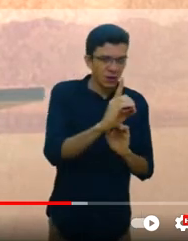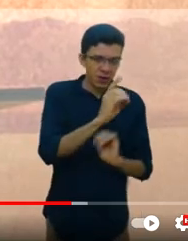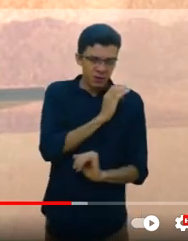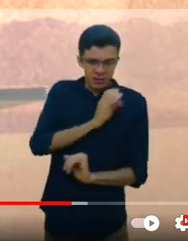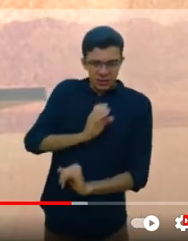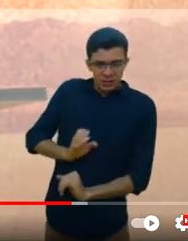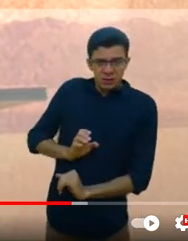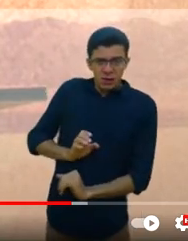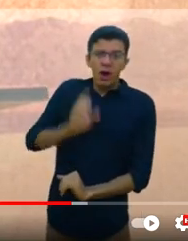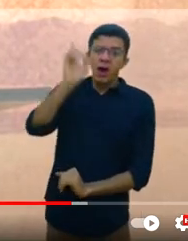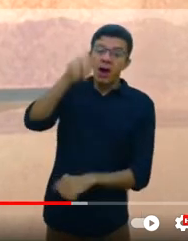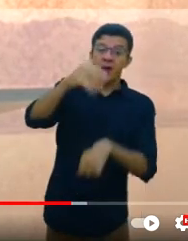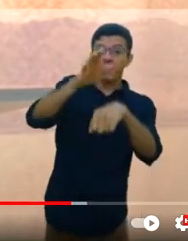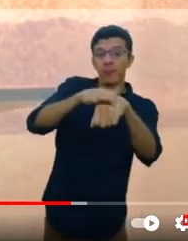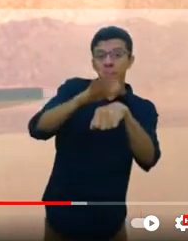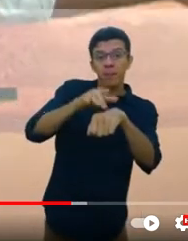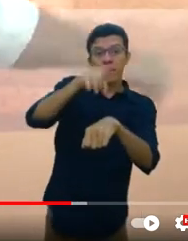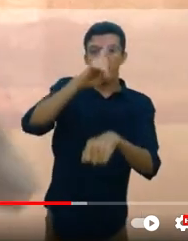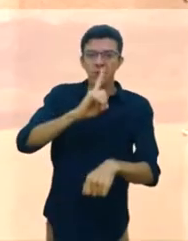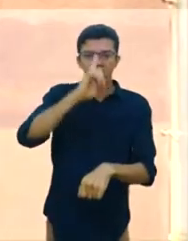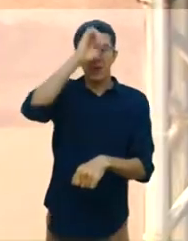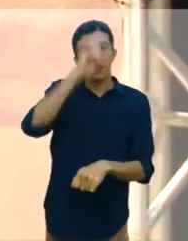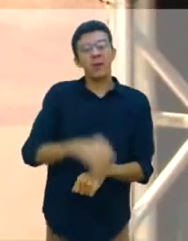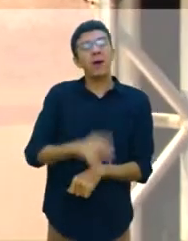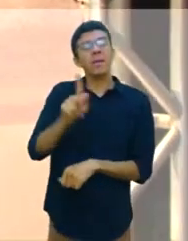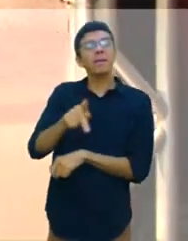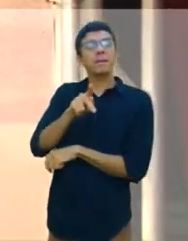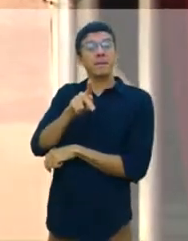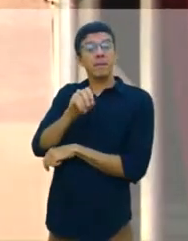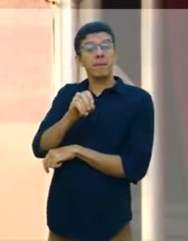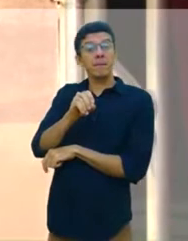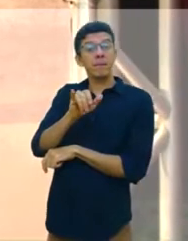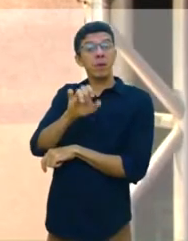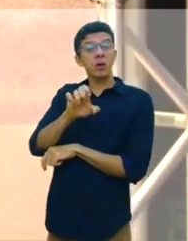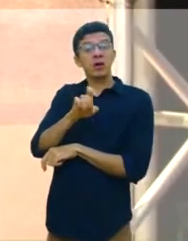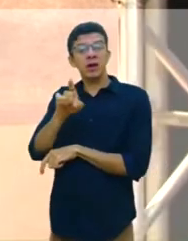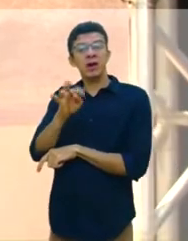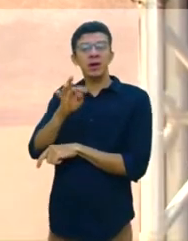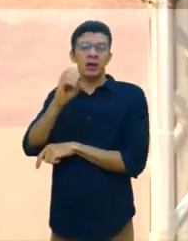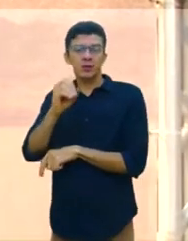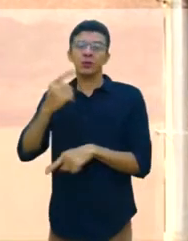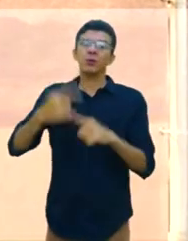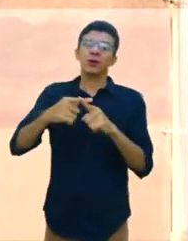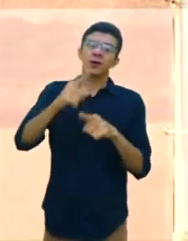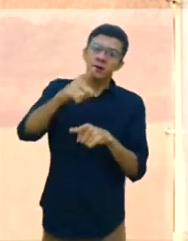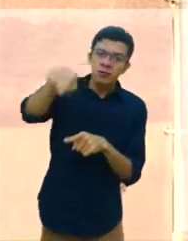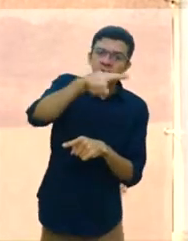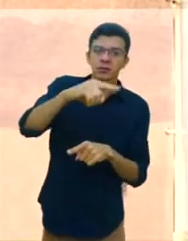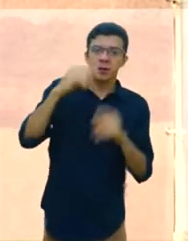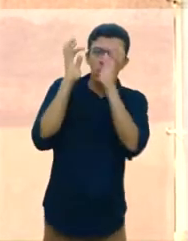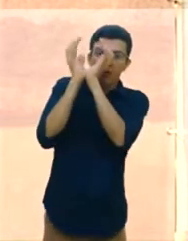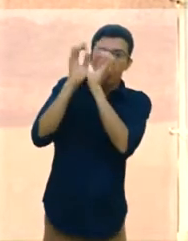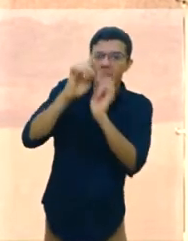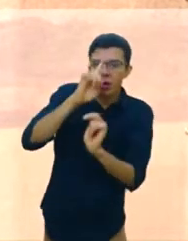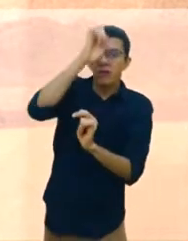o teste você pode obedecer este você pode seguir o Cristo das escrituras é aquele que você não obedece